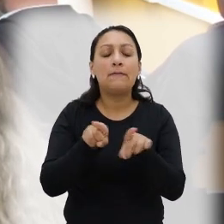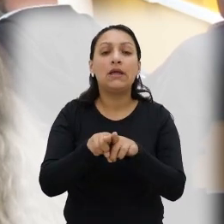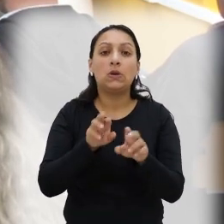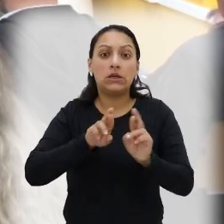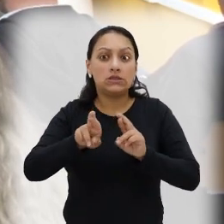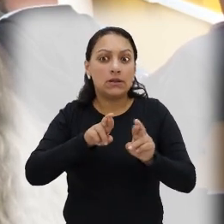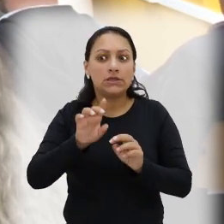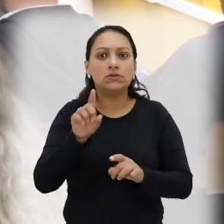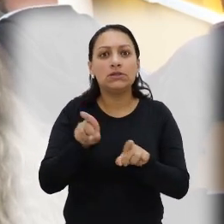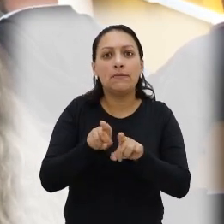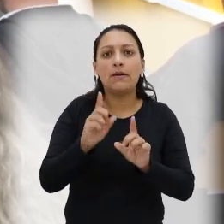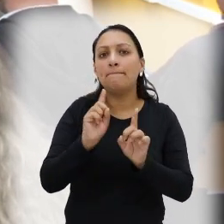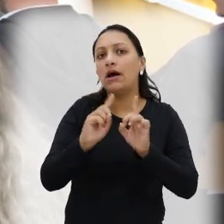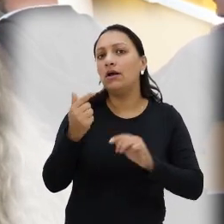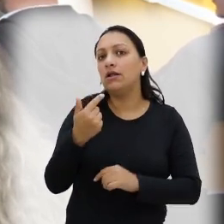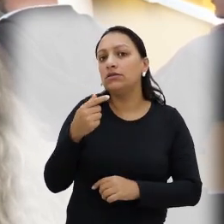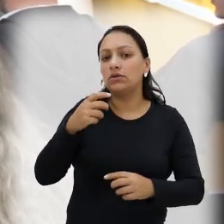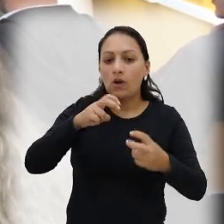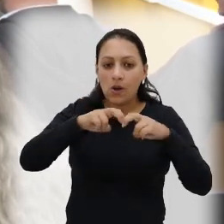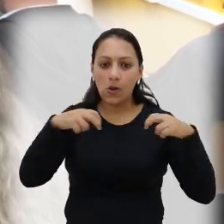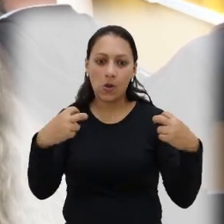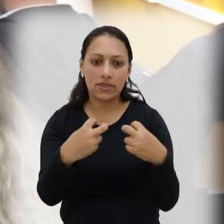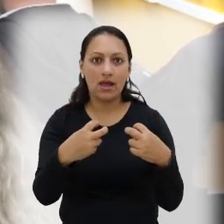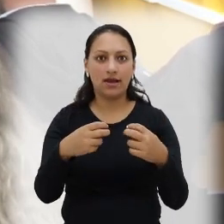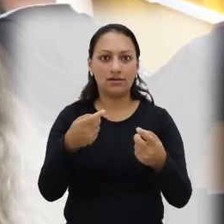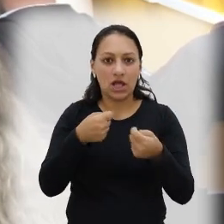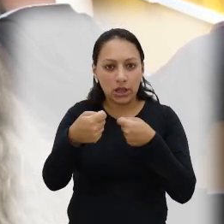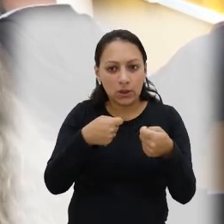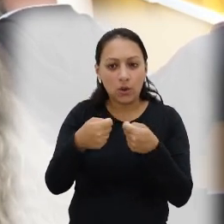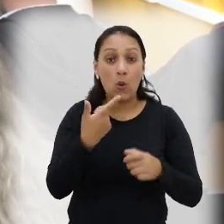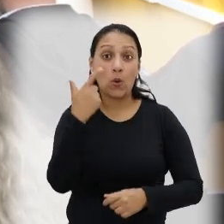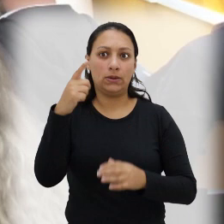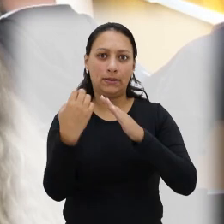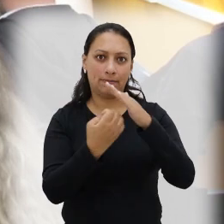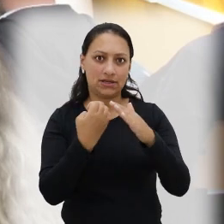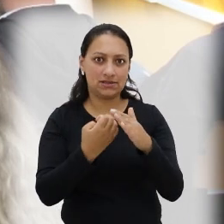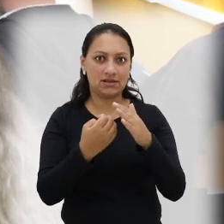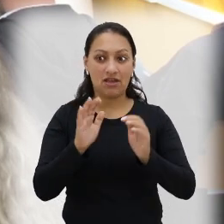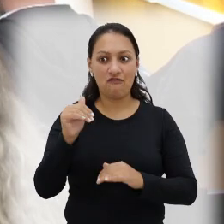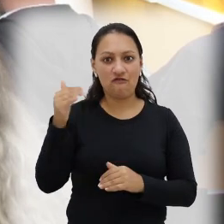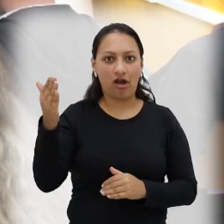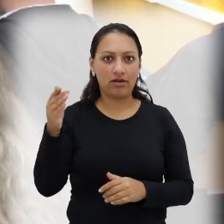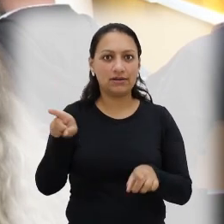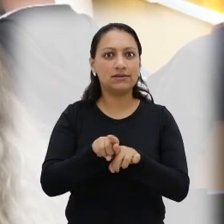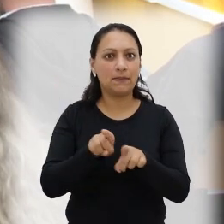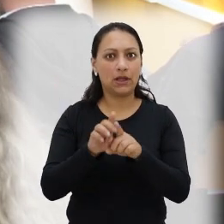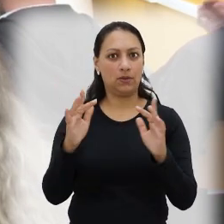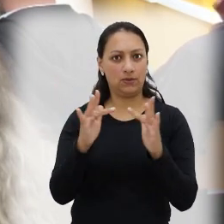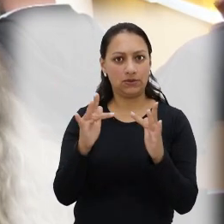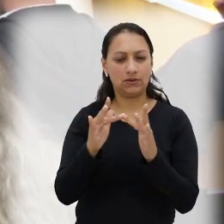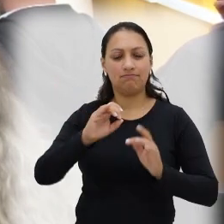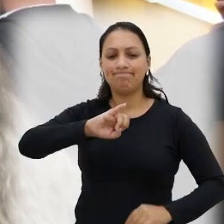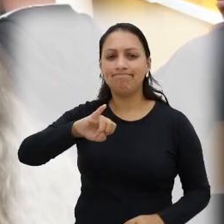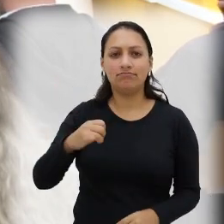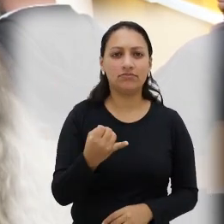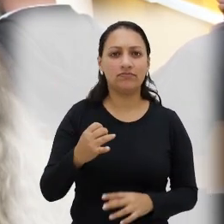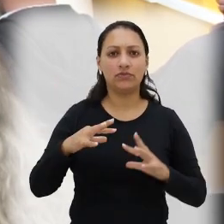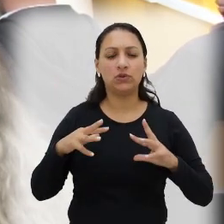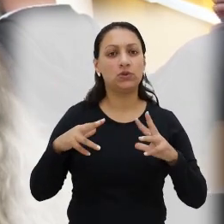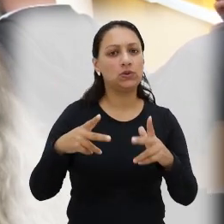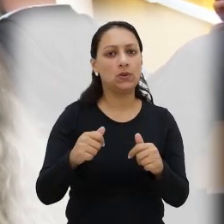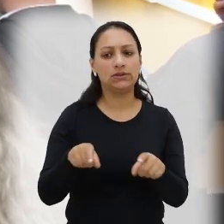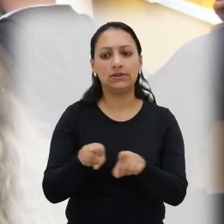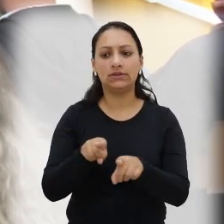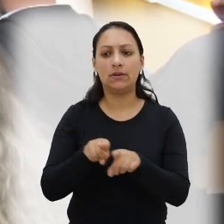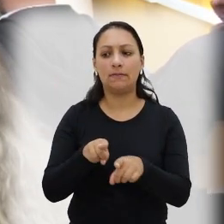empresas âncoras, mas lá na rodada de negócio com outras empresas que estão fora dessa aceleração, e aproveitem toda essa